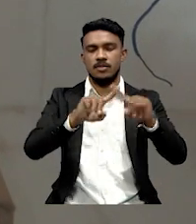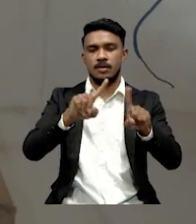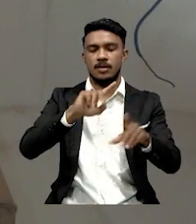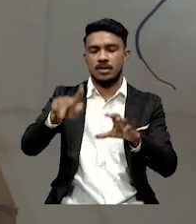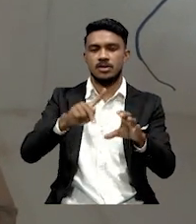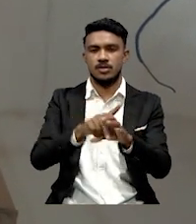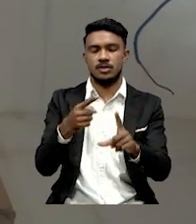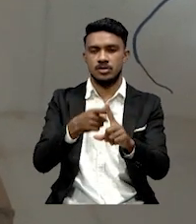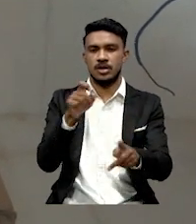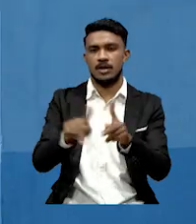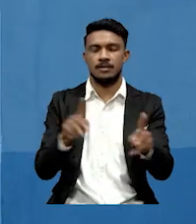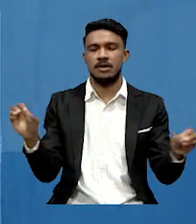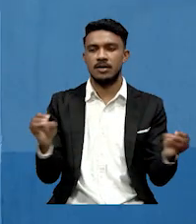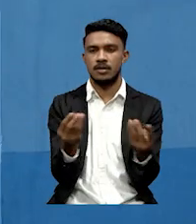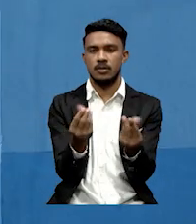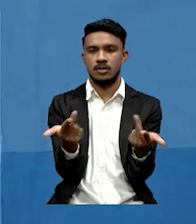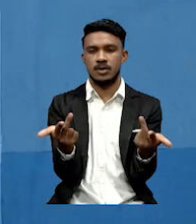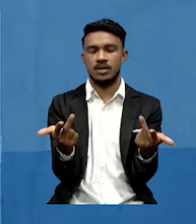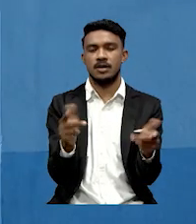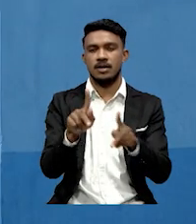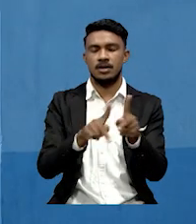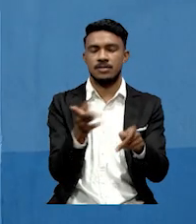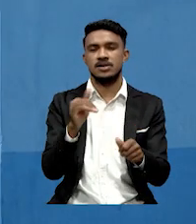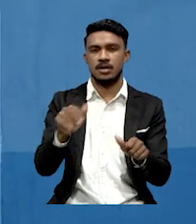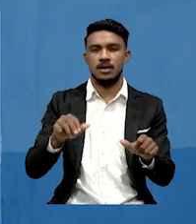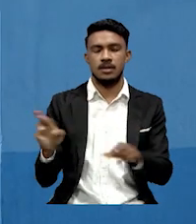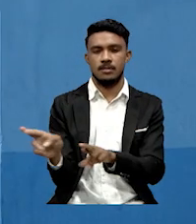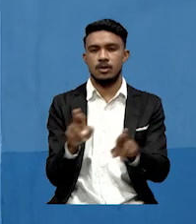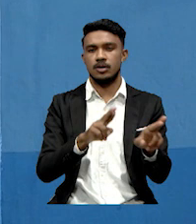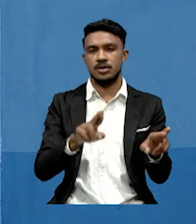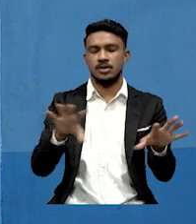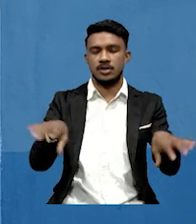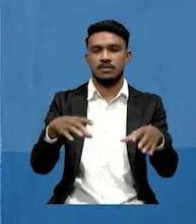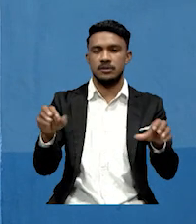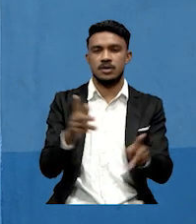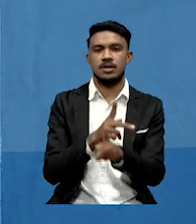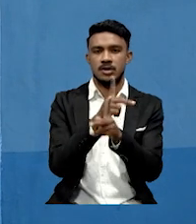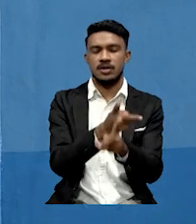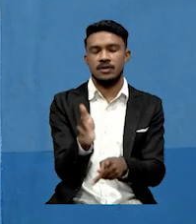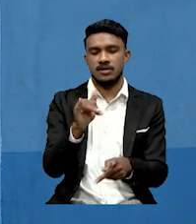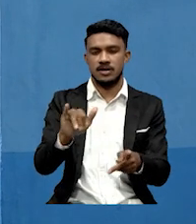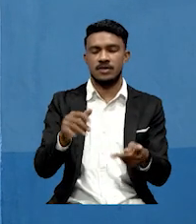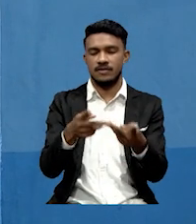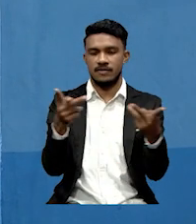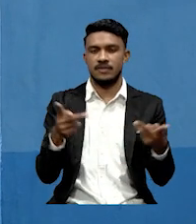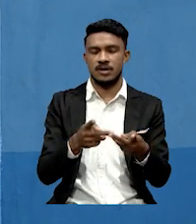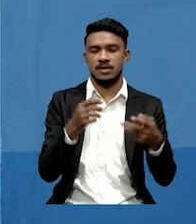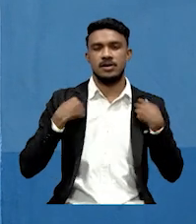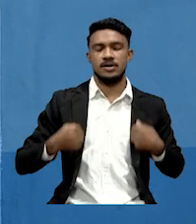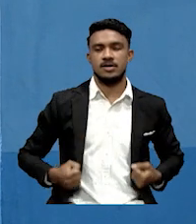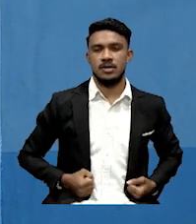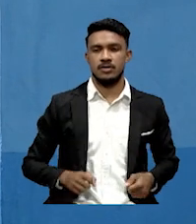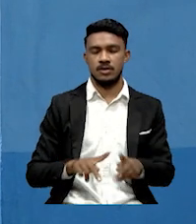husi comunidade la máximo. Pessoal sira, pronto para a tua serviço, atende sira e a Centro Saúde no posto de saúde. Mai